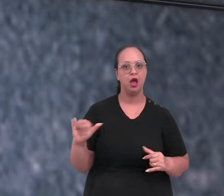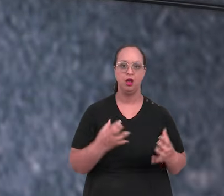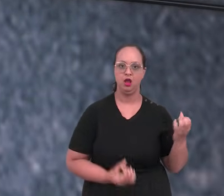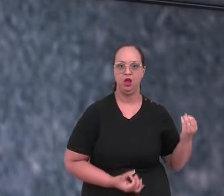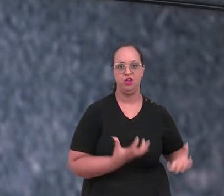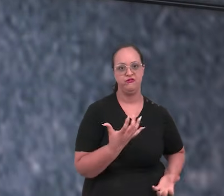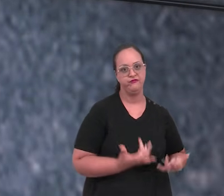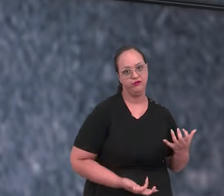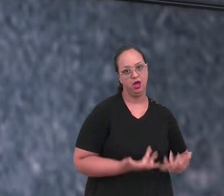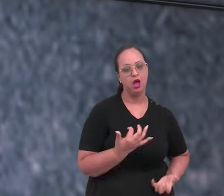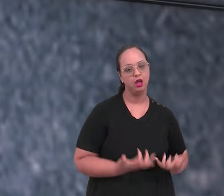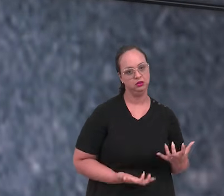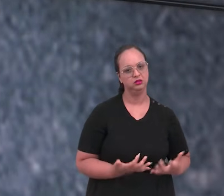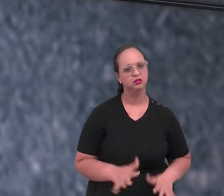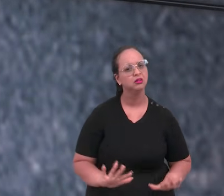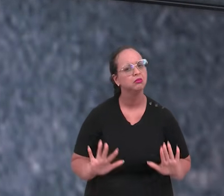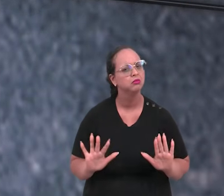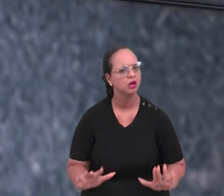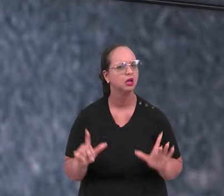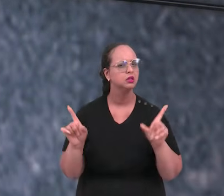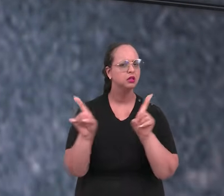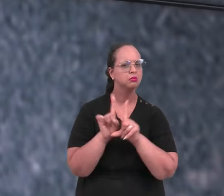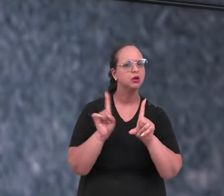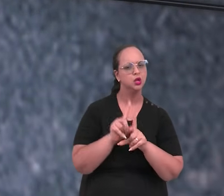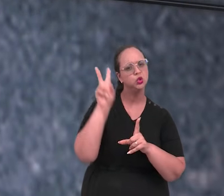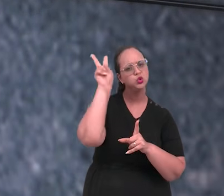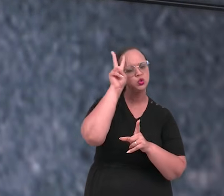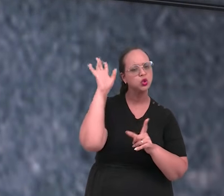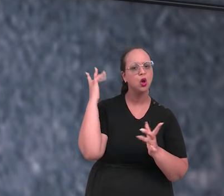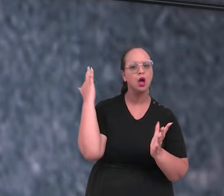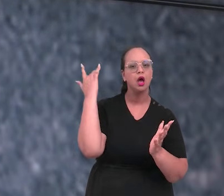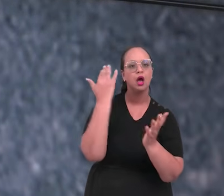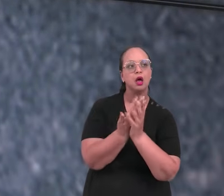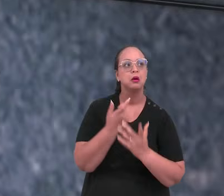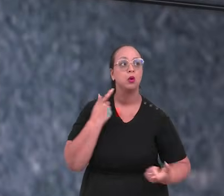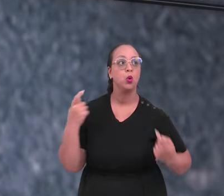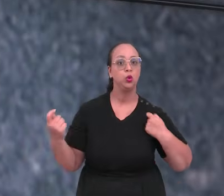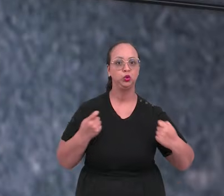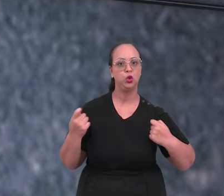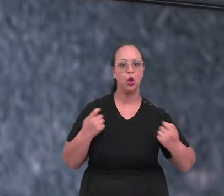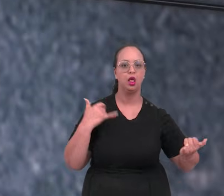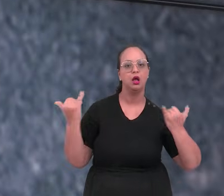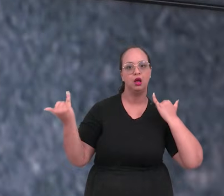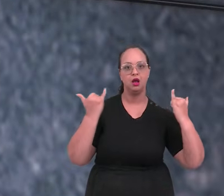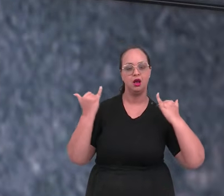igreja. E sempre houve na história essa questão de controlar a informação,